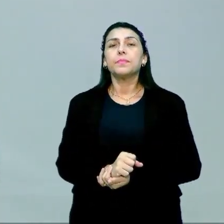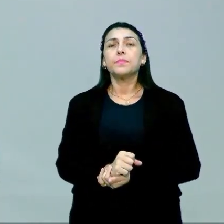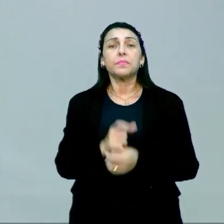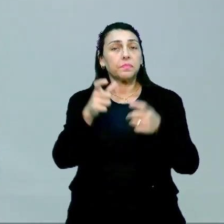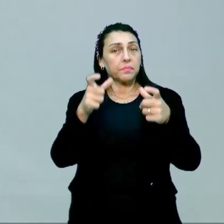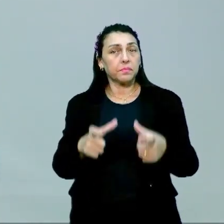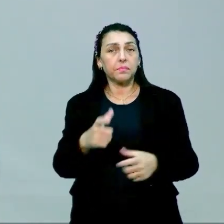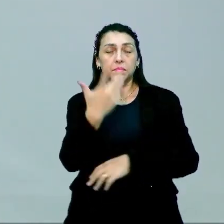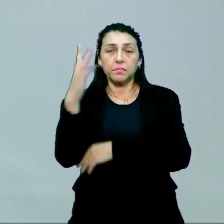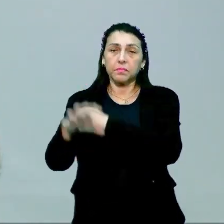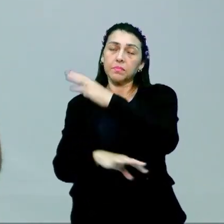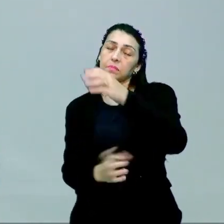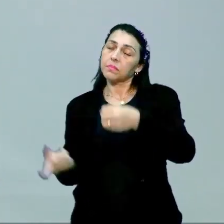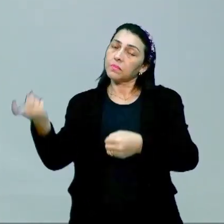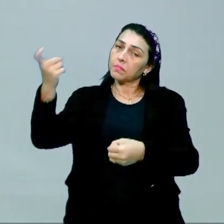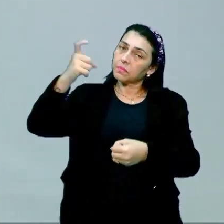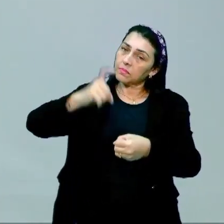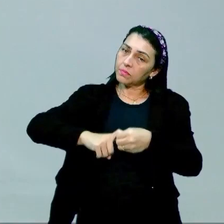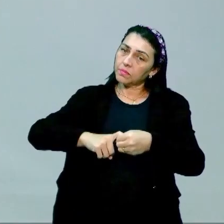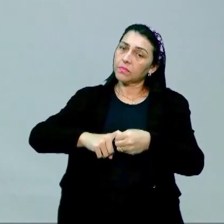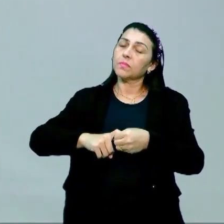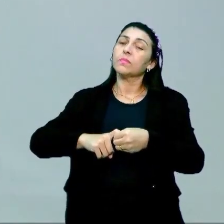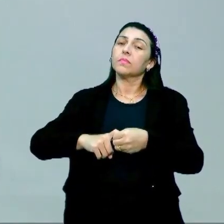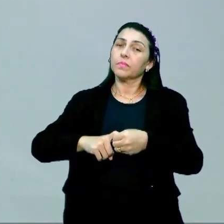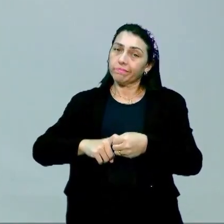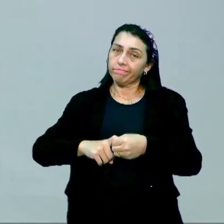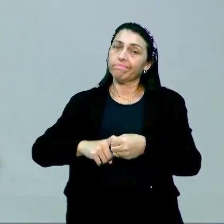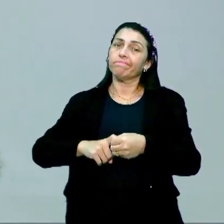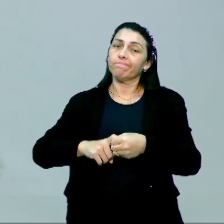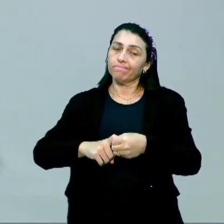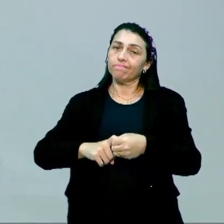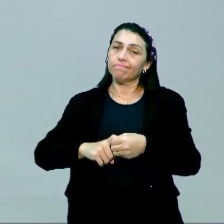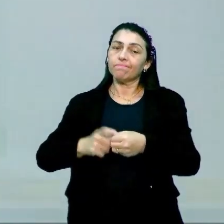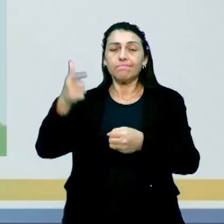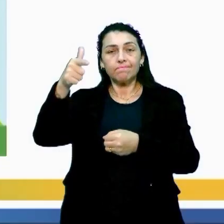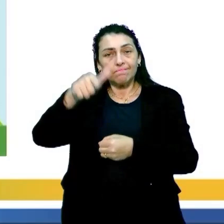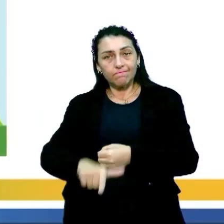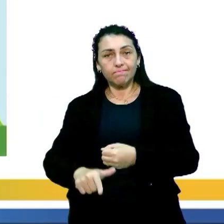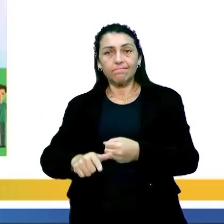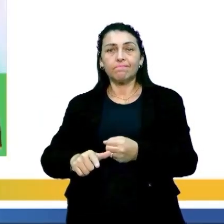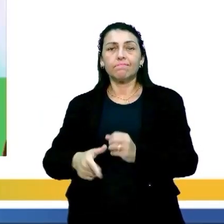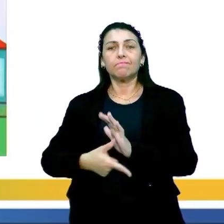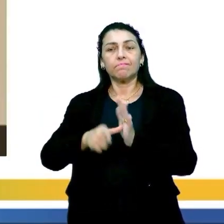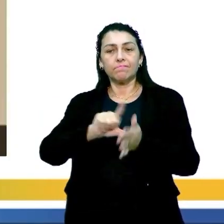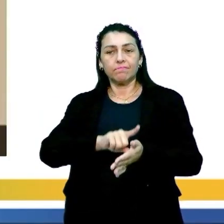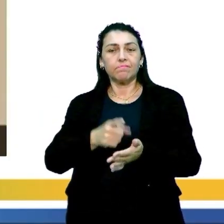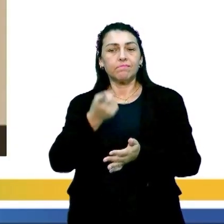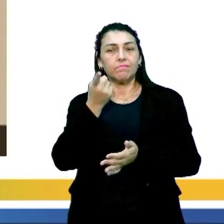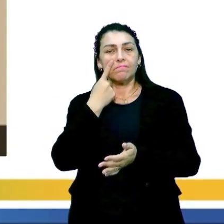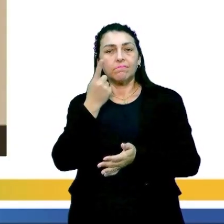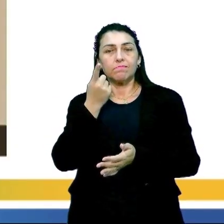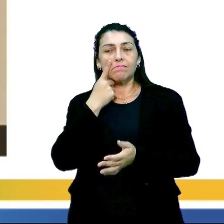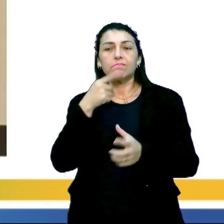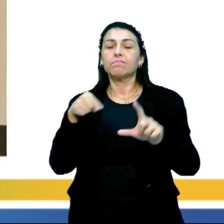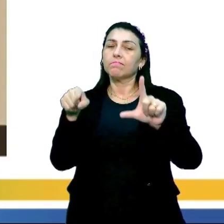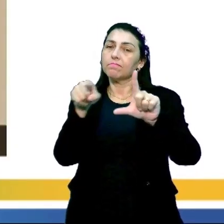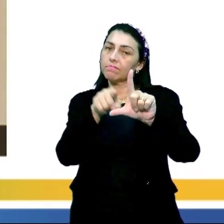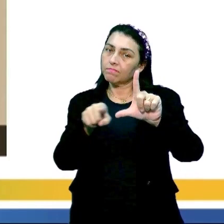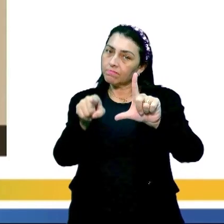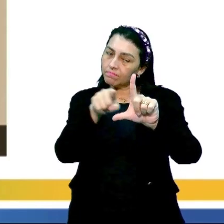o ambiente natural volta às suas conformidades. Ok? Vocês vejam aí o